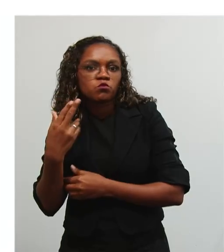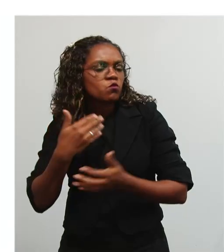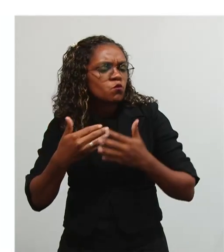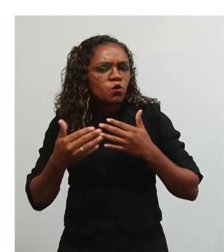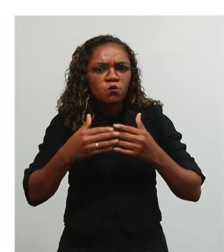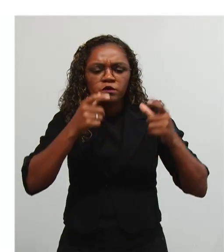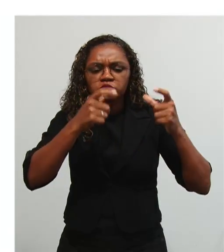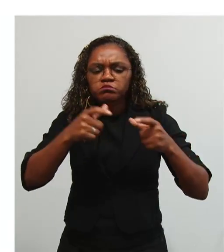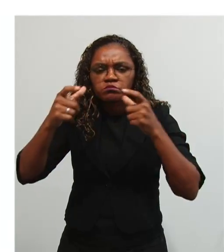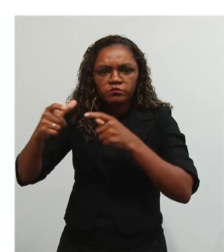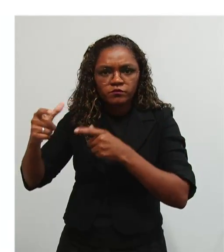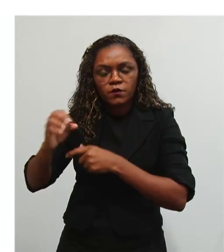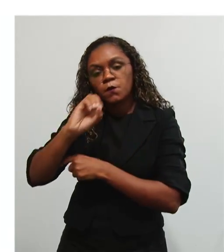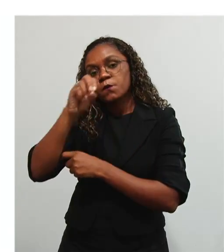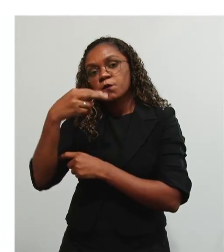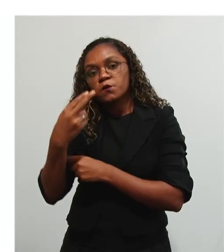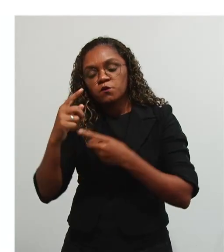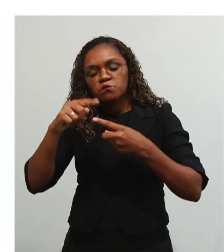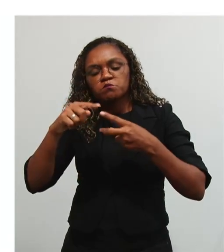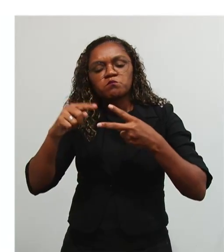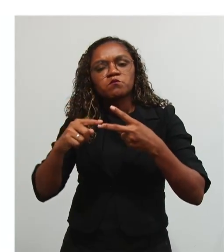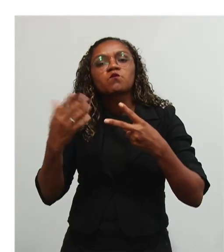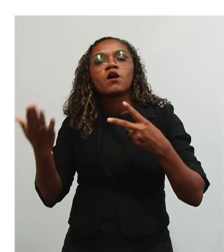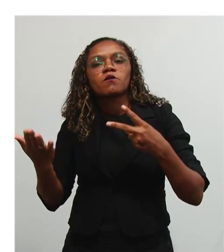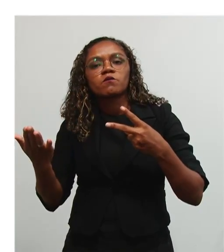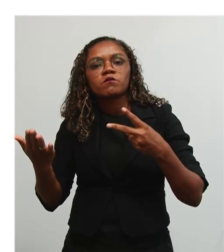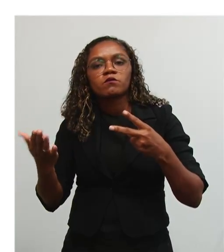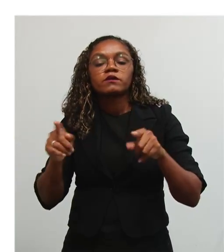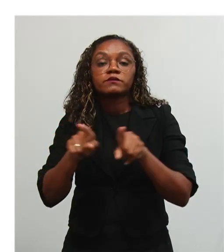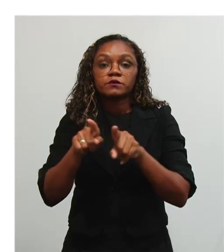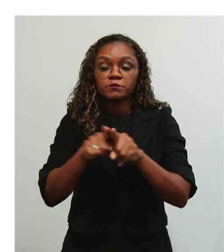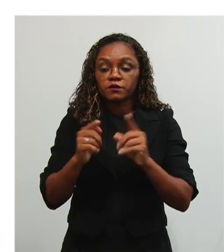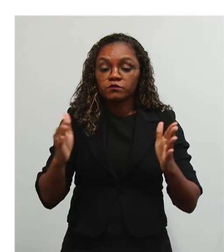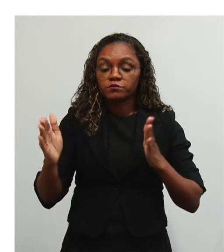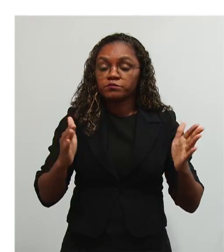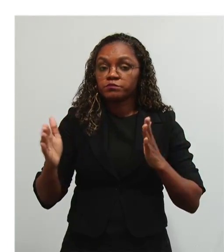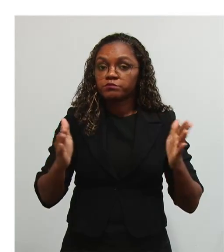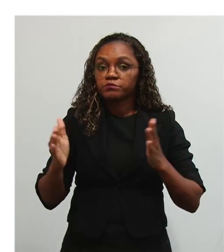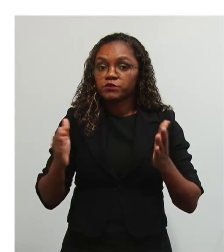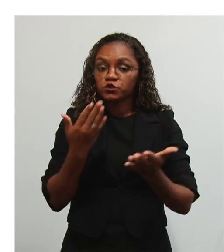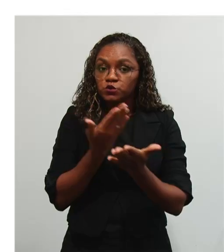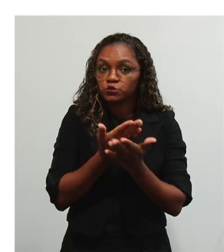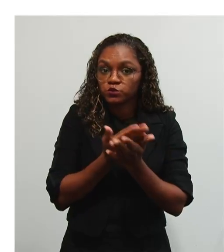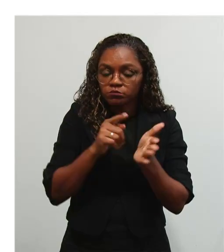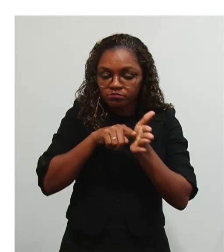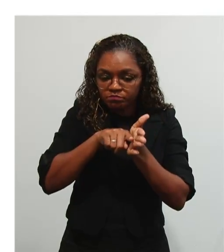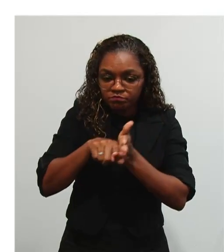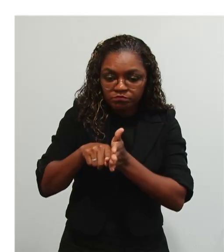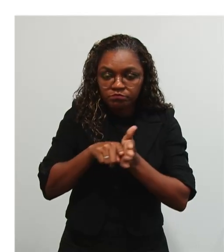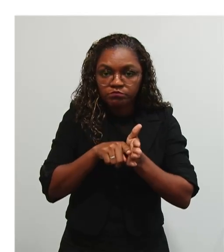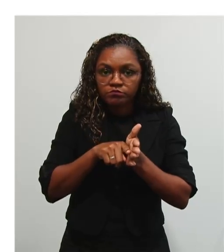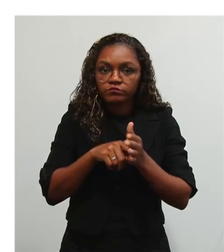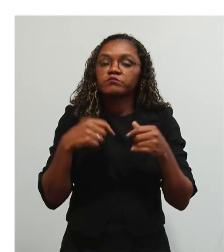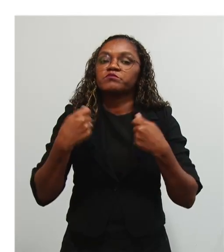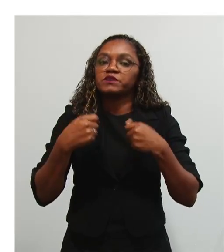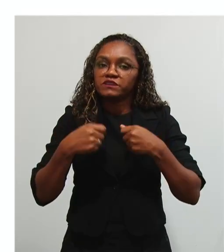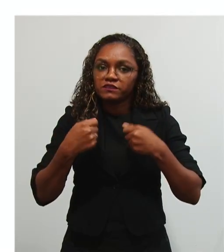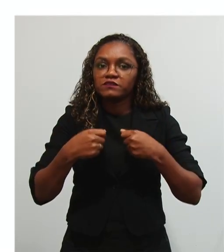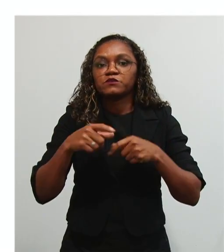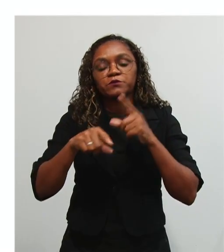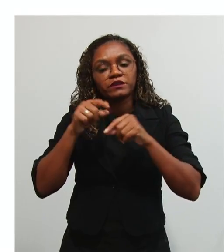desses níveis, ou dois. Qual o período que se refere o estudo? Né? Então, são as delimitações.